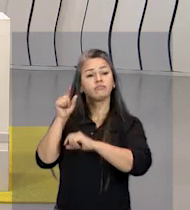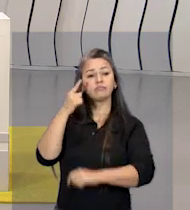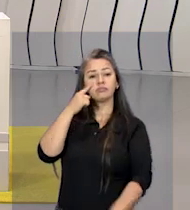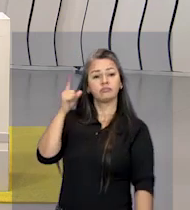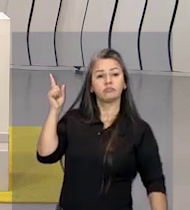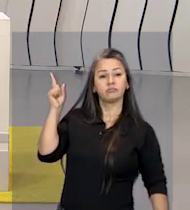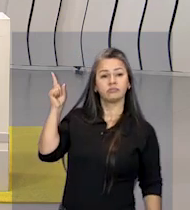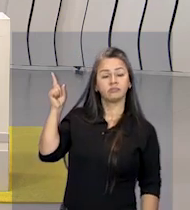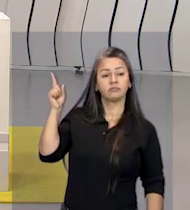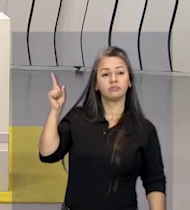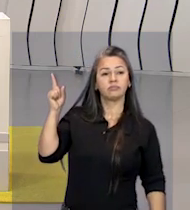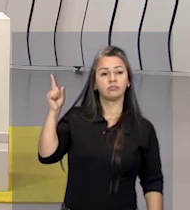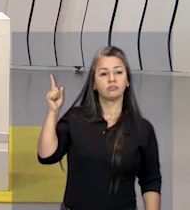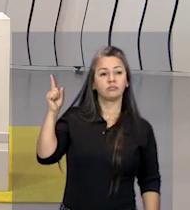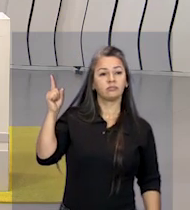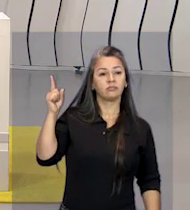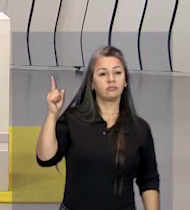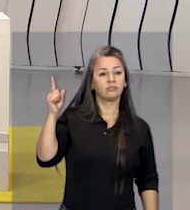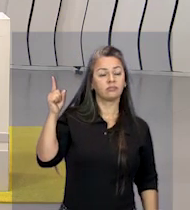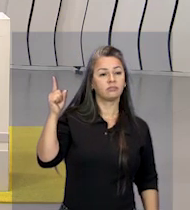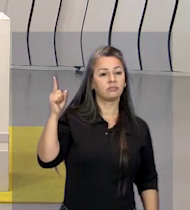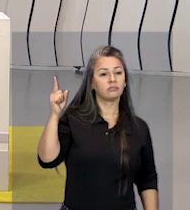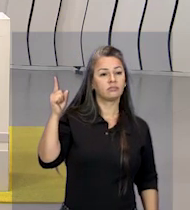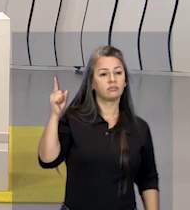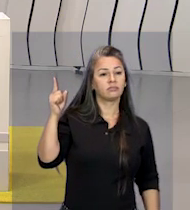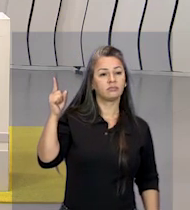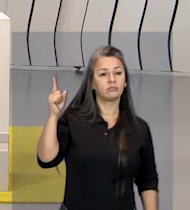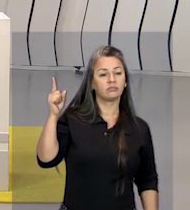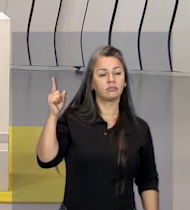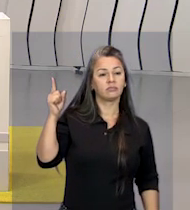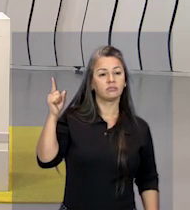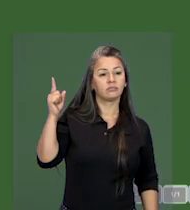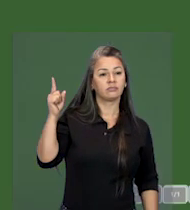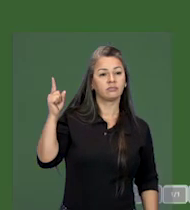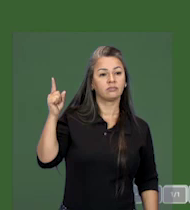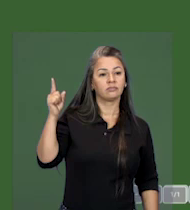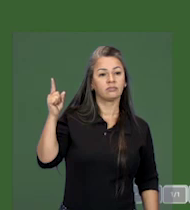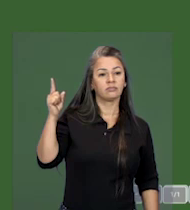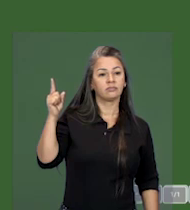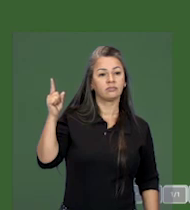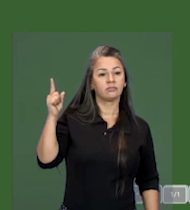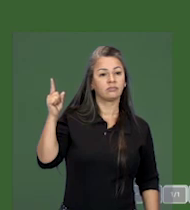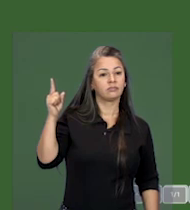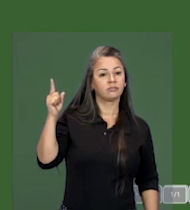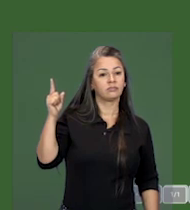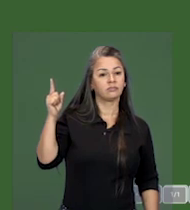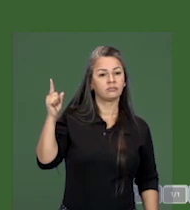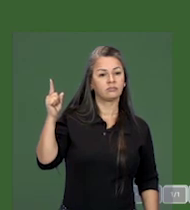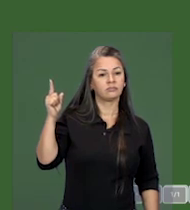4 e aqui some, né? Então a área do triângulo